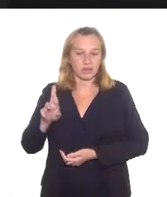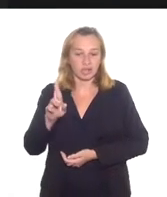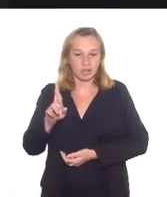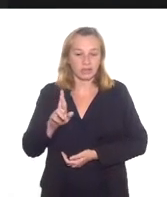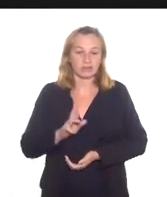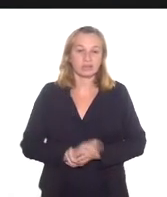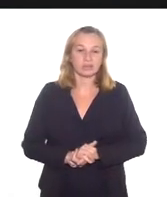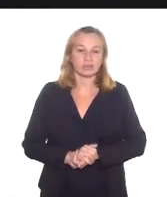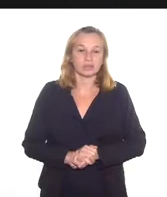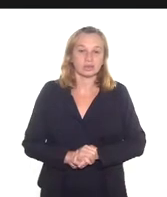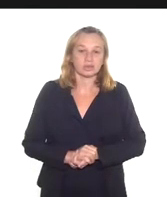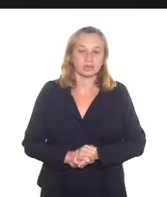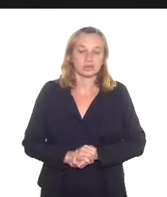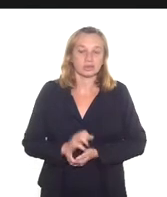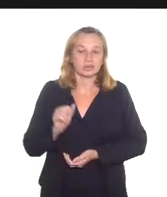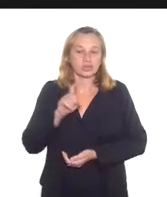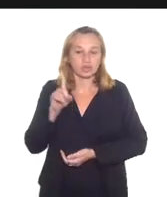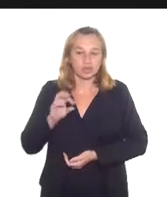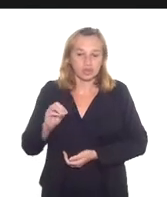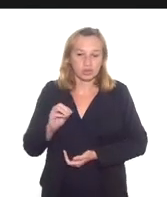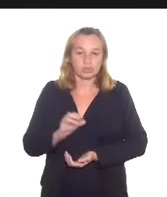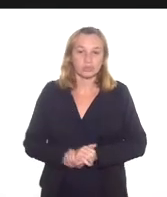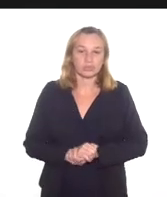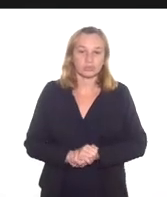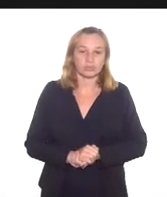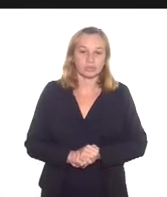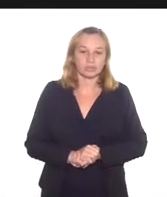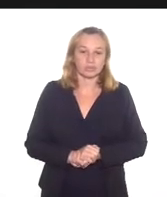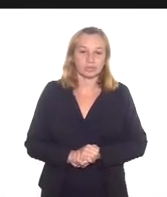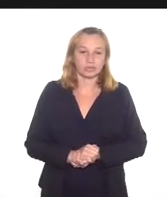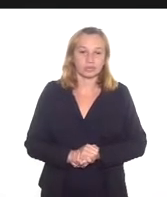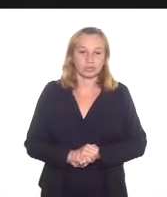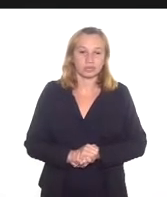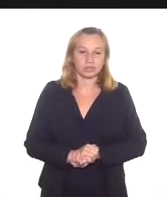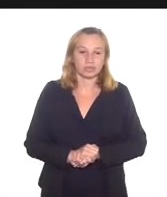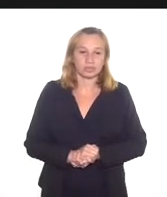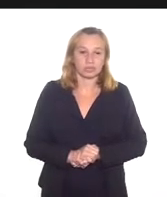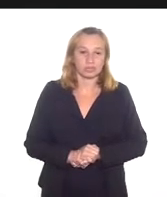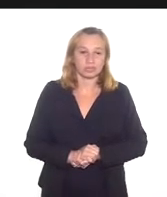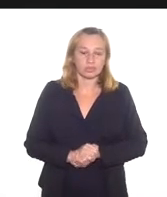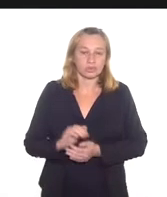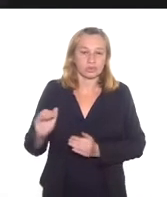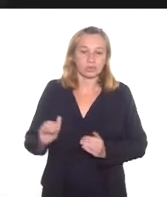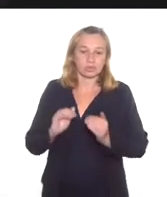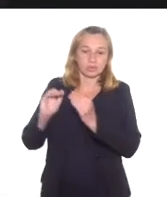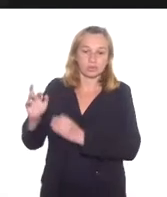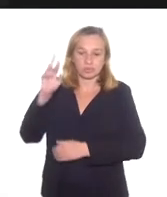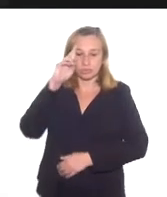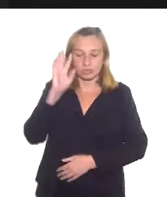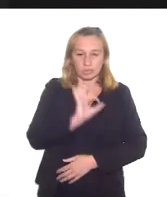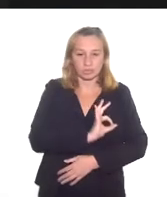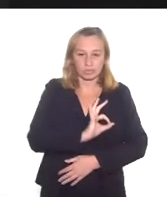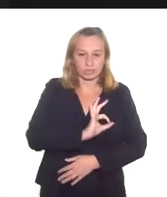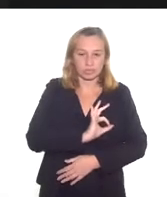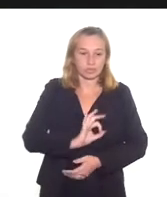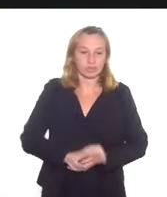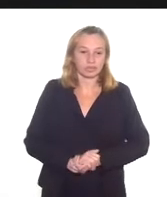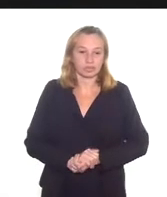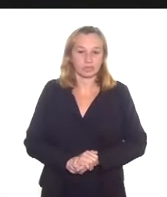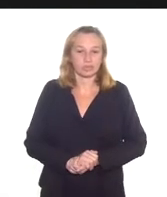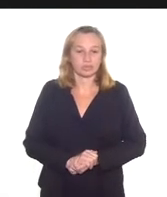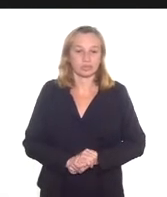Reis, Dionísio Lins, subtenente